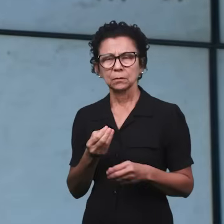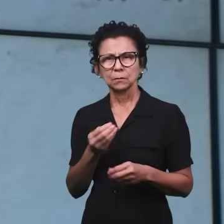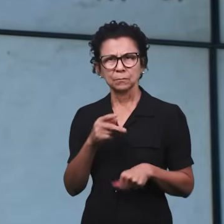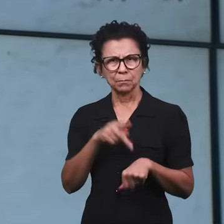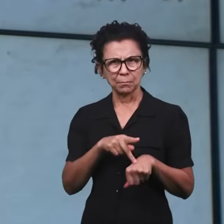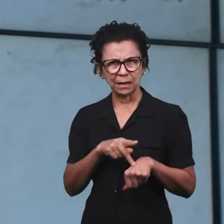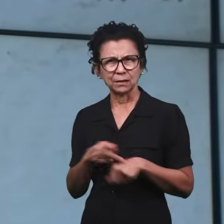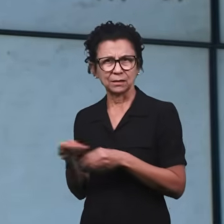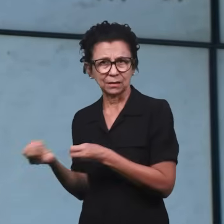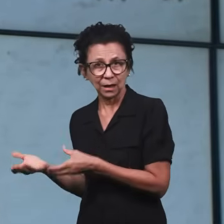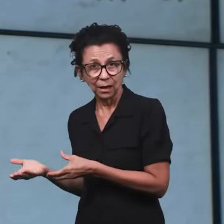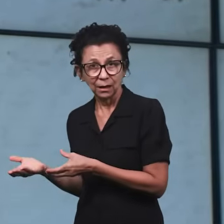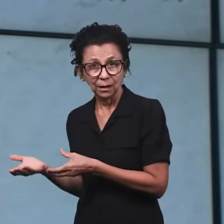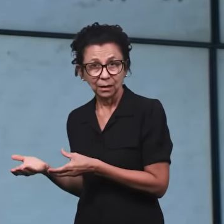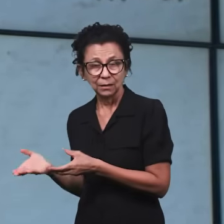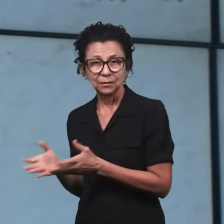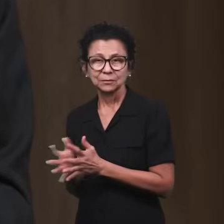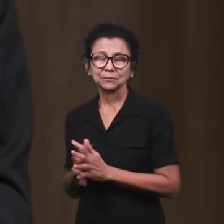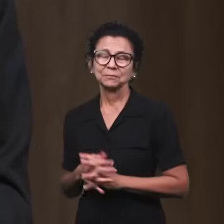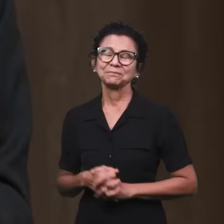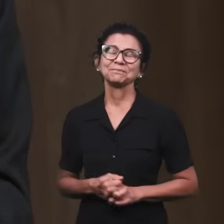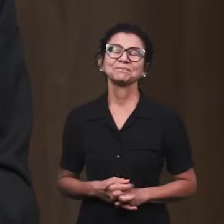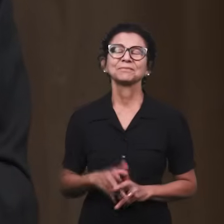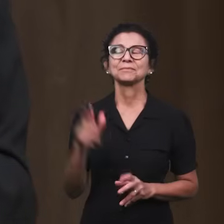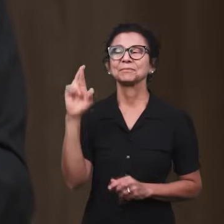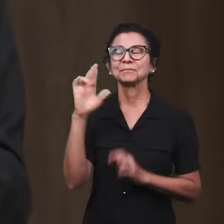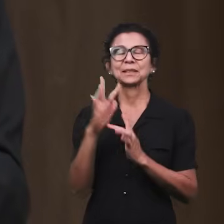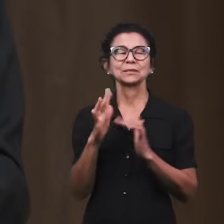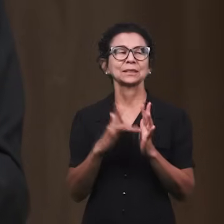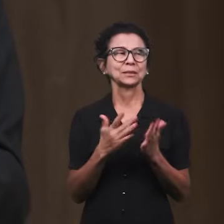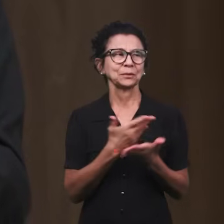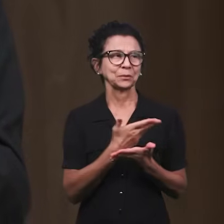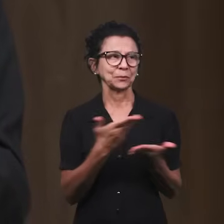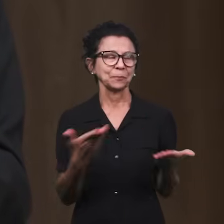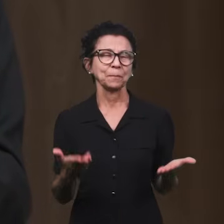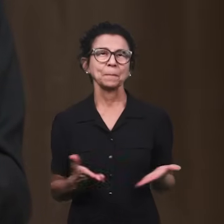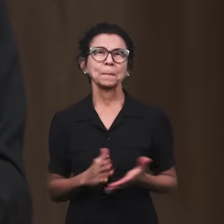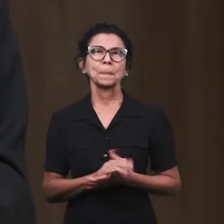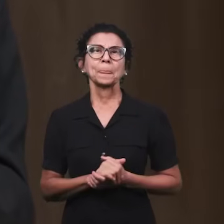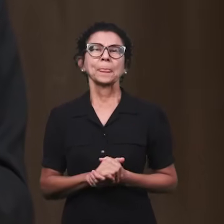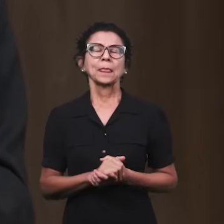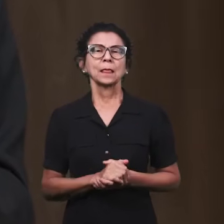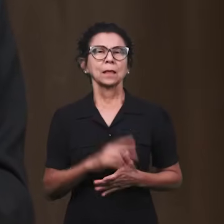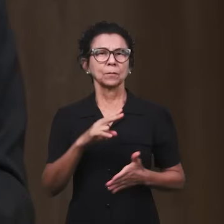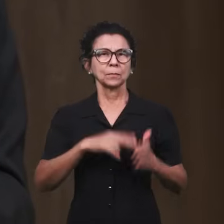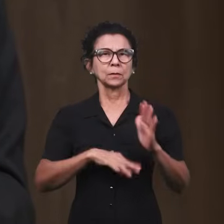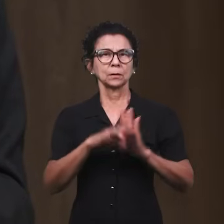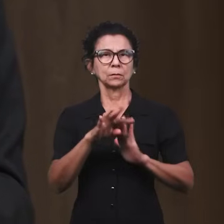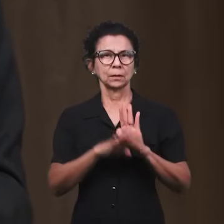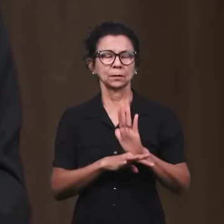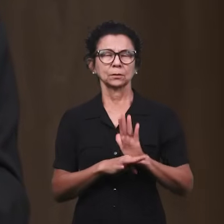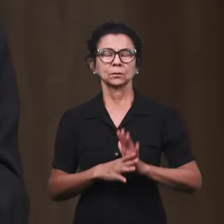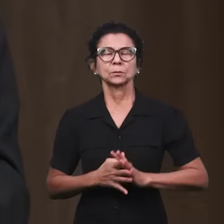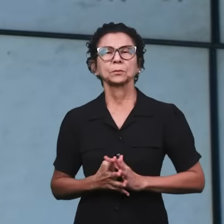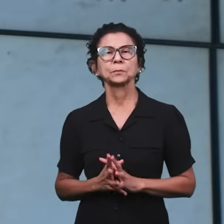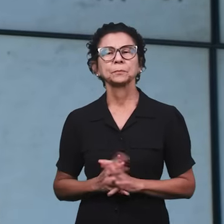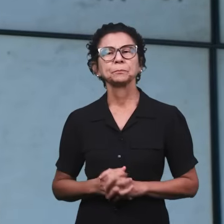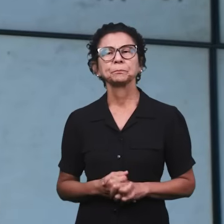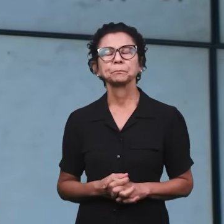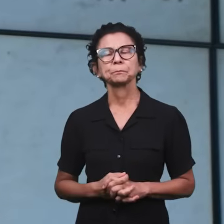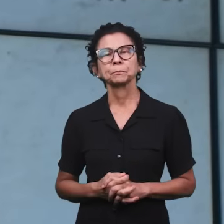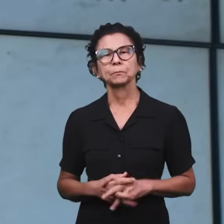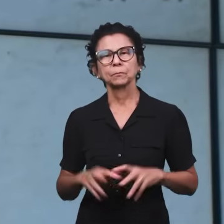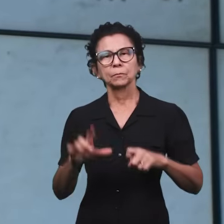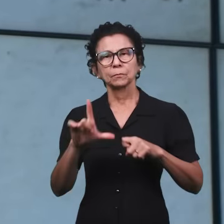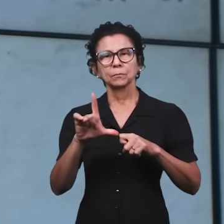Senhor a todos, uma alegria estarmos juntos. Pediu Douglas para ler o texto que inspirou, que dá origem a esse tema de hoje. O texto